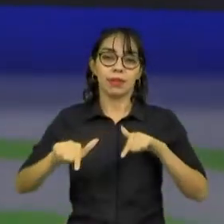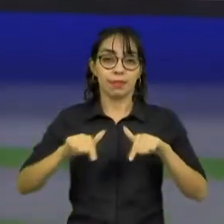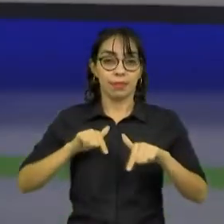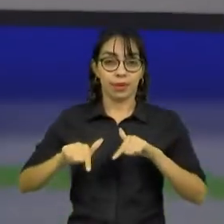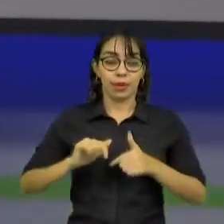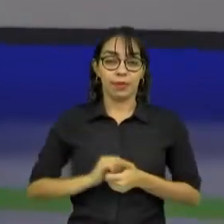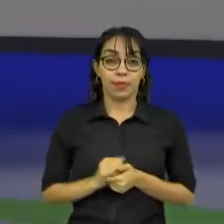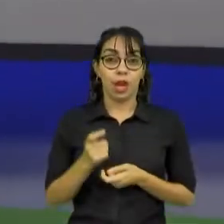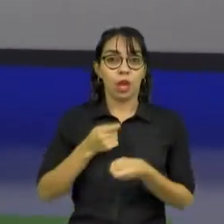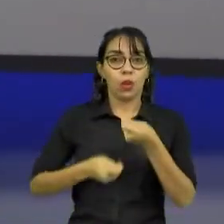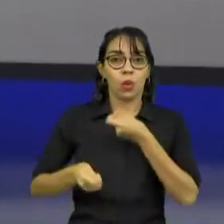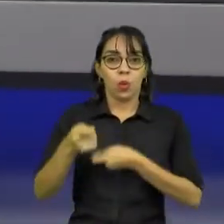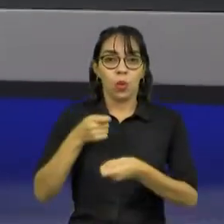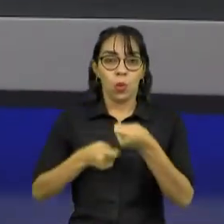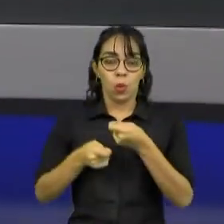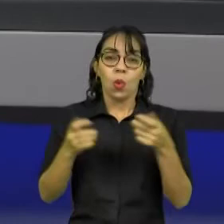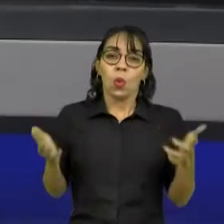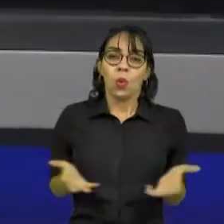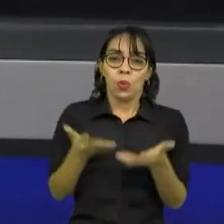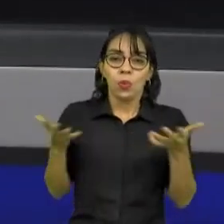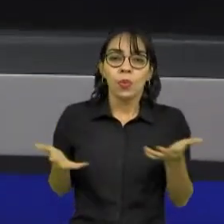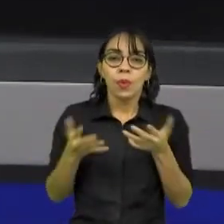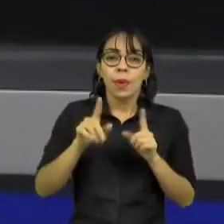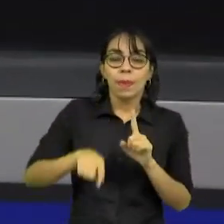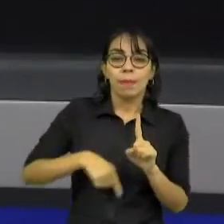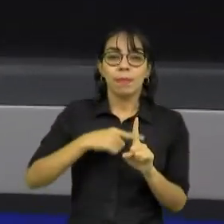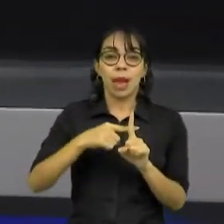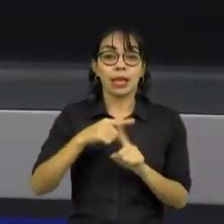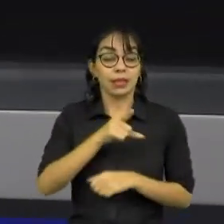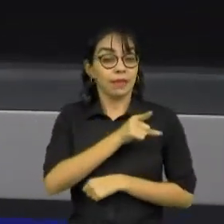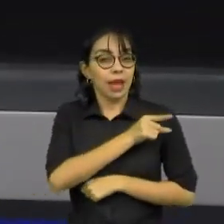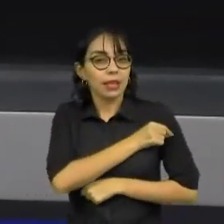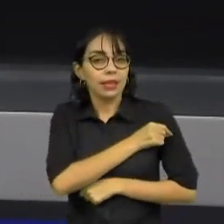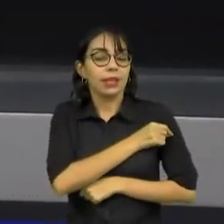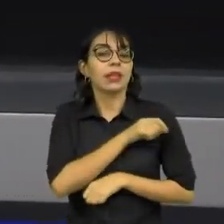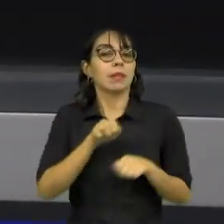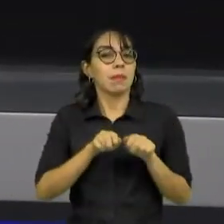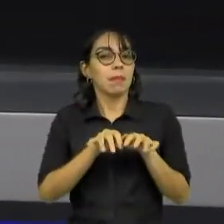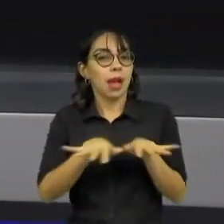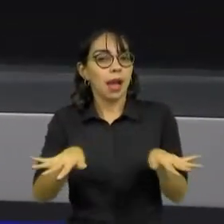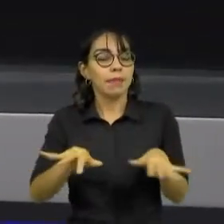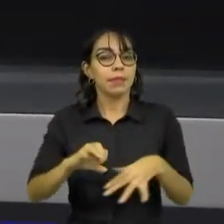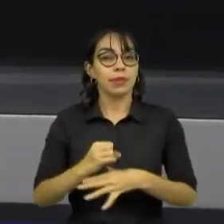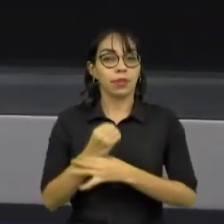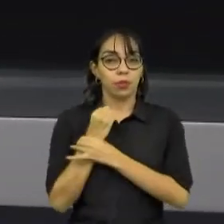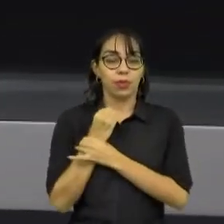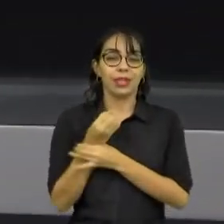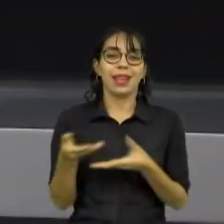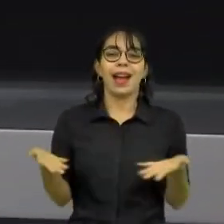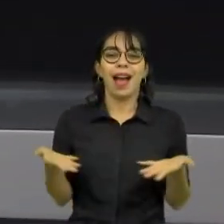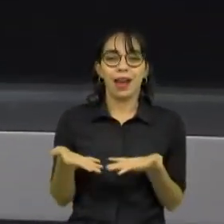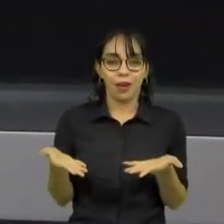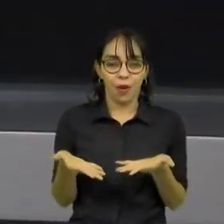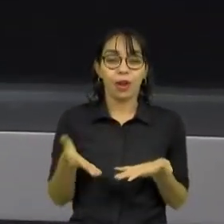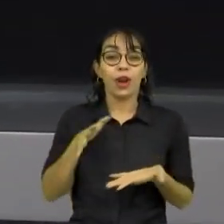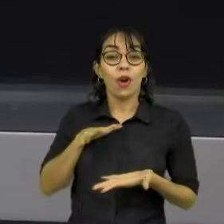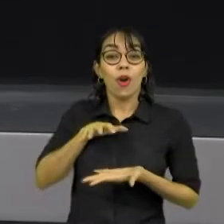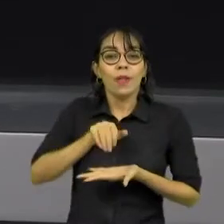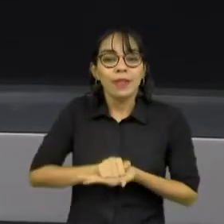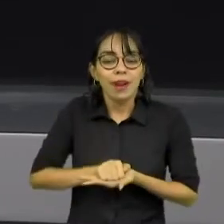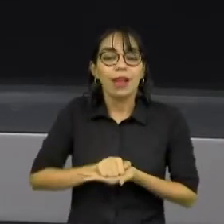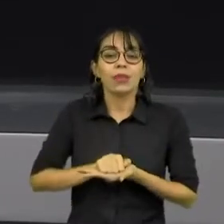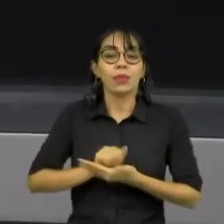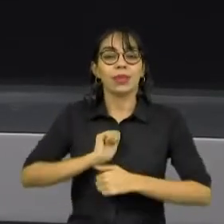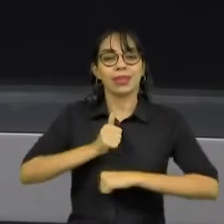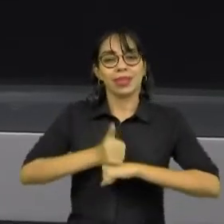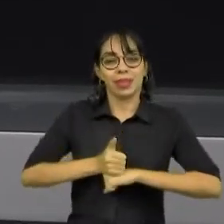da economia e com o aumento da cobertura vacinal, o Ceará iniciou as contratações temporárias para atender a